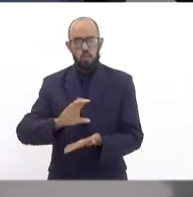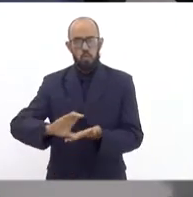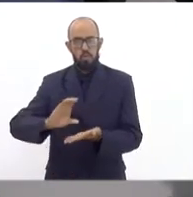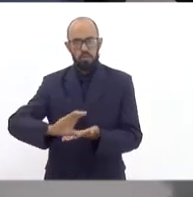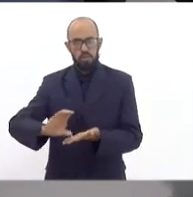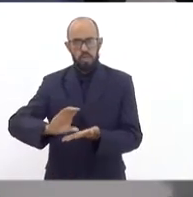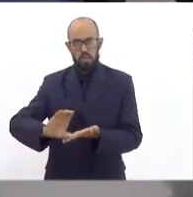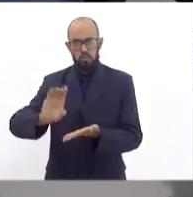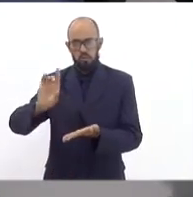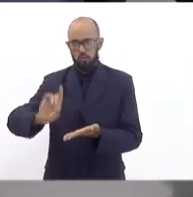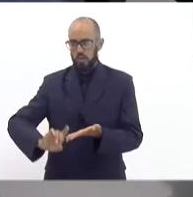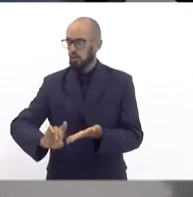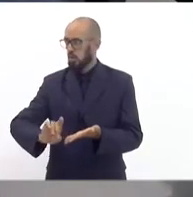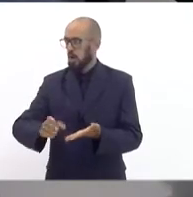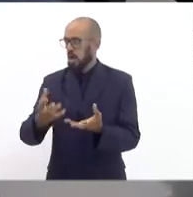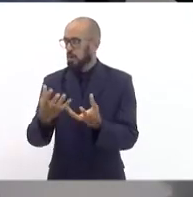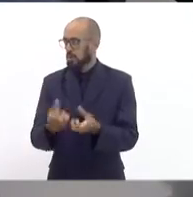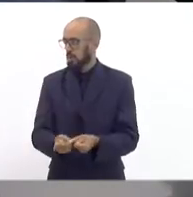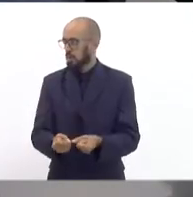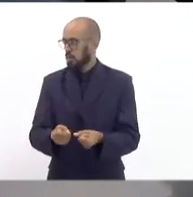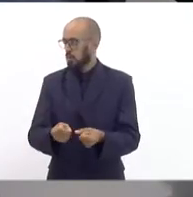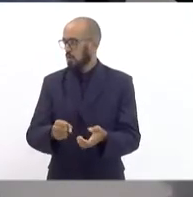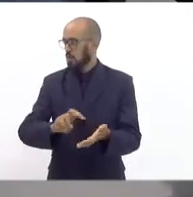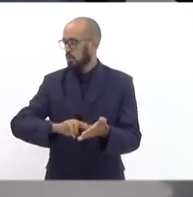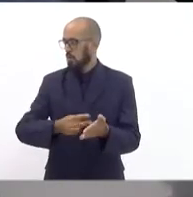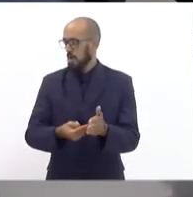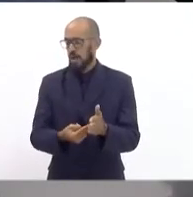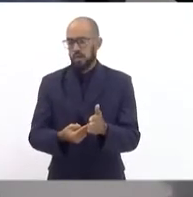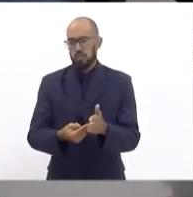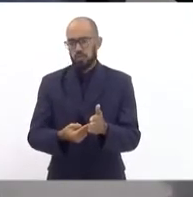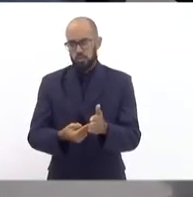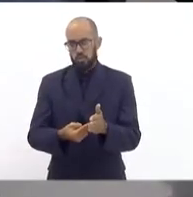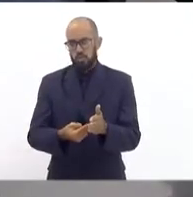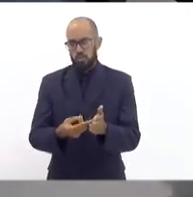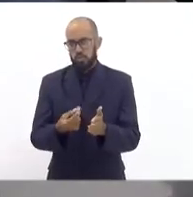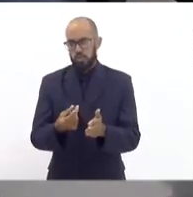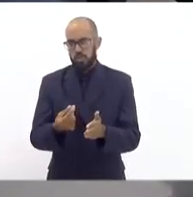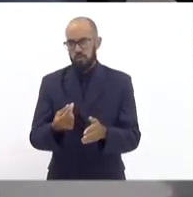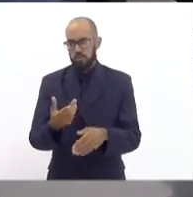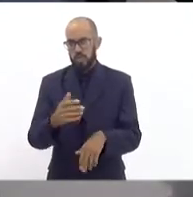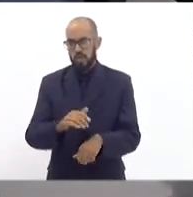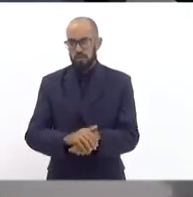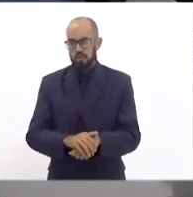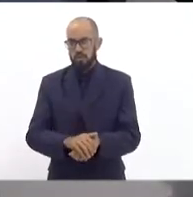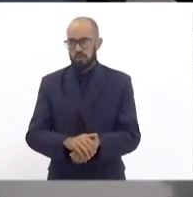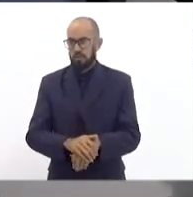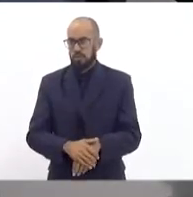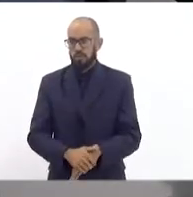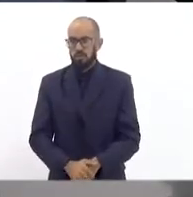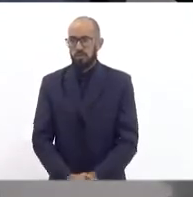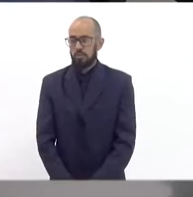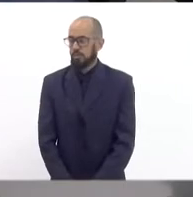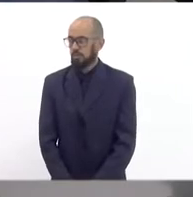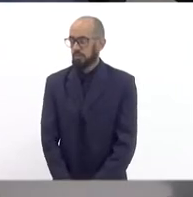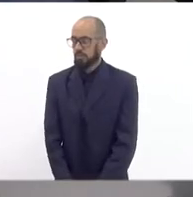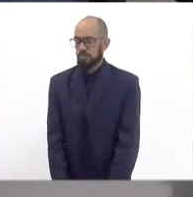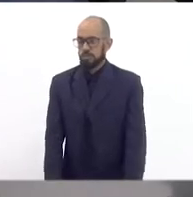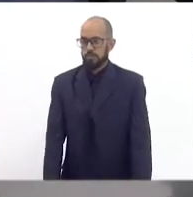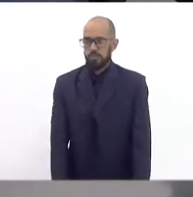o reajuste tarifário, que saiu de R$ 4,70 para R$ 5,91, arredondando R$ 5,90. Uhum. Mas ele disse o